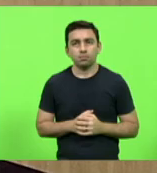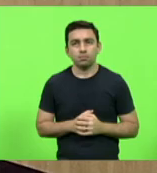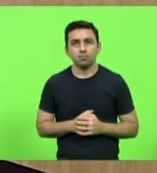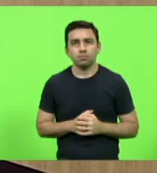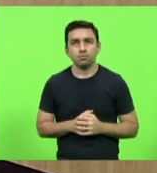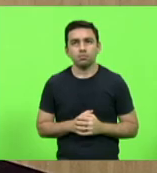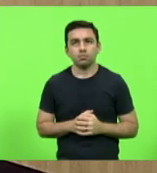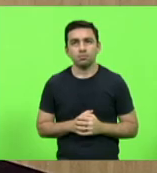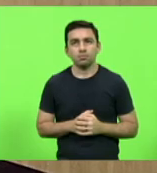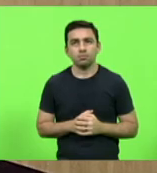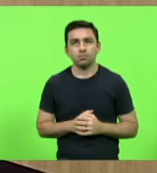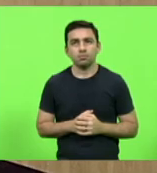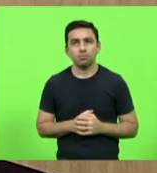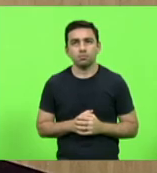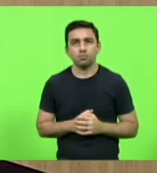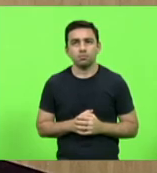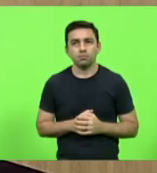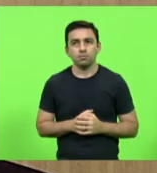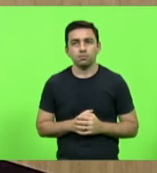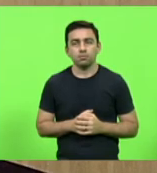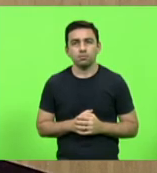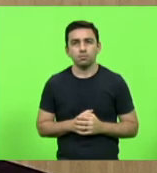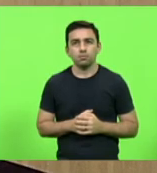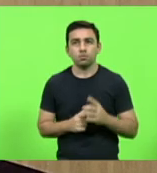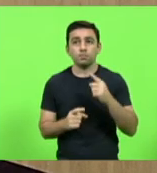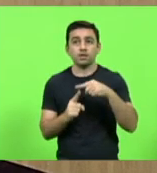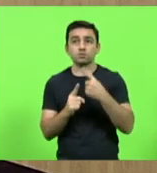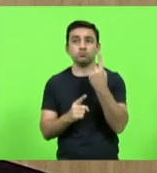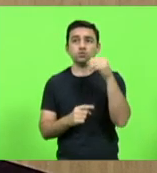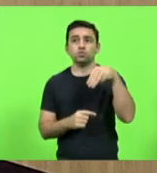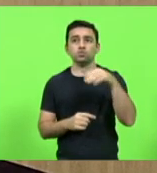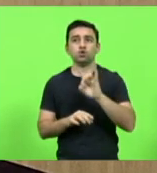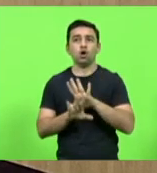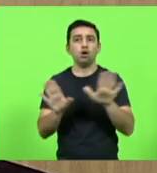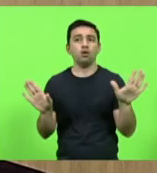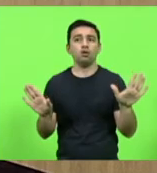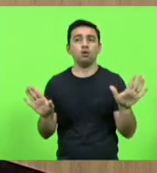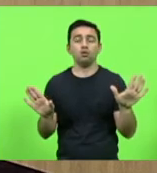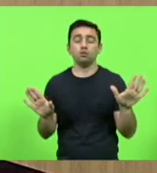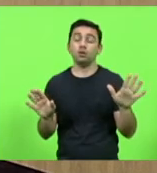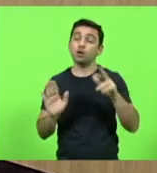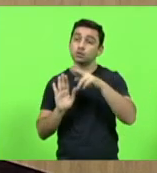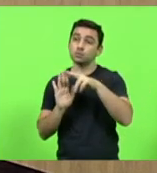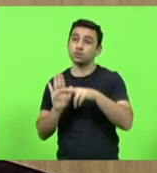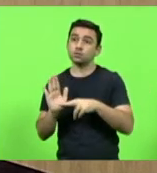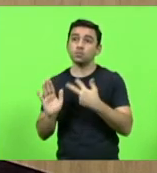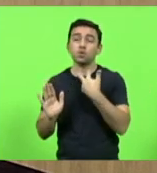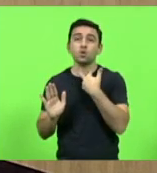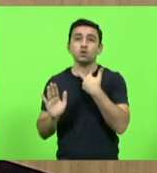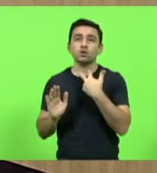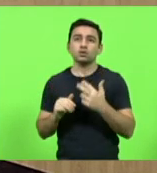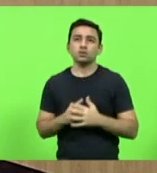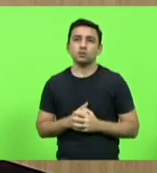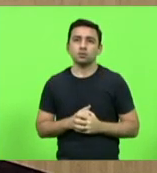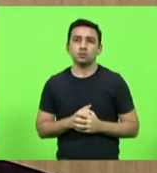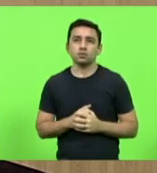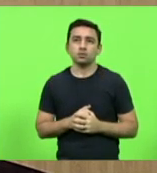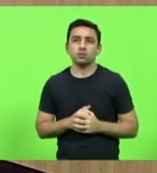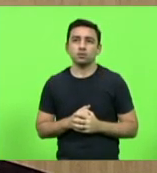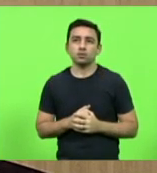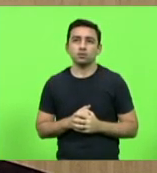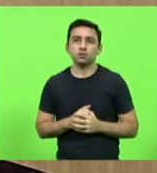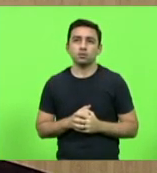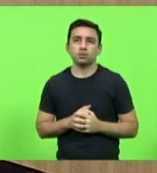mesmo tempo que o senhor me deu. O senhor me deu 1 minuto, deu 3 para ele. Me assegura a palavra, senhor presidente. Mas foi me dado cortar o microfone dele, senhor presidente. Foi me dado